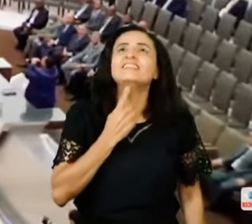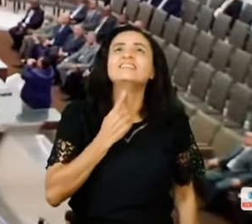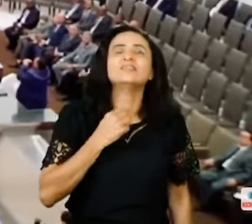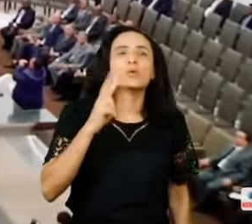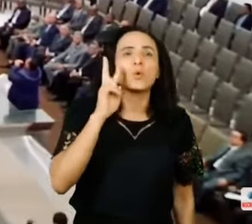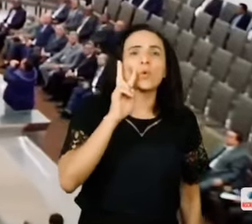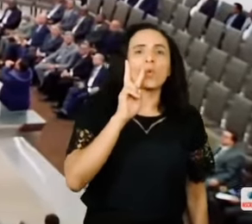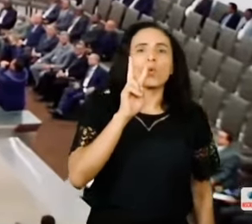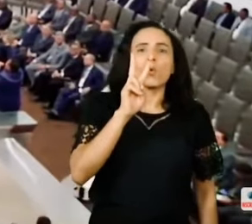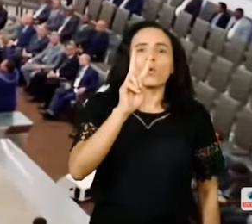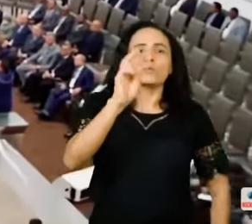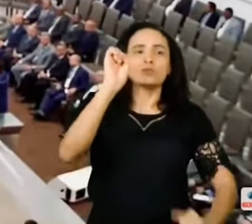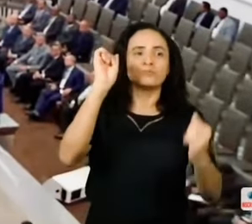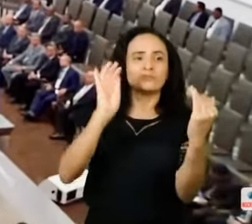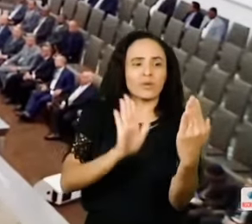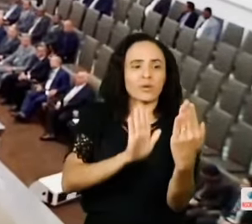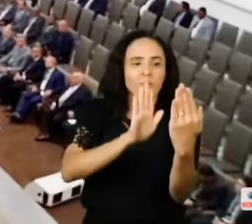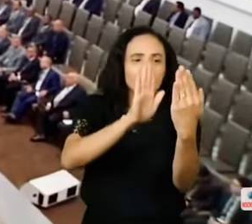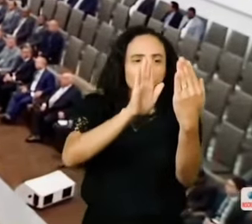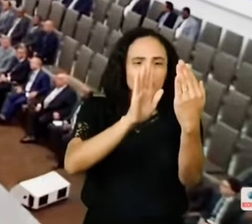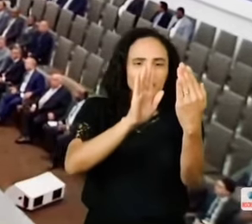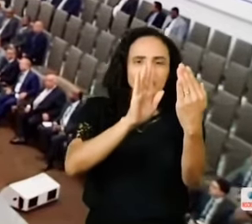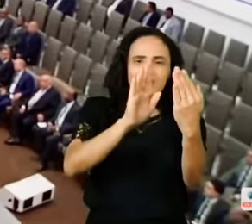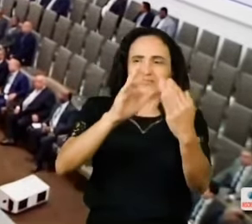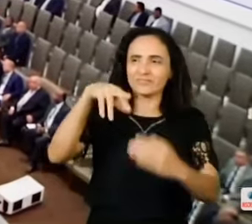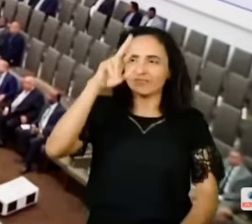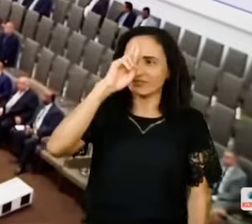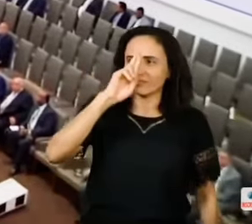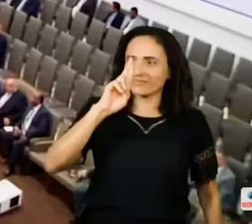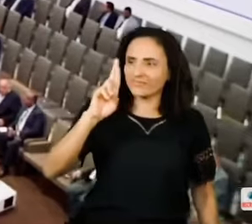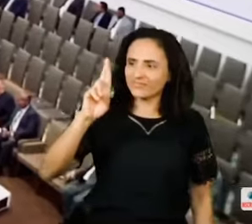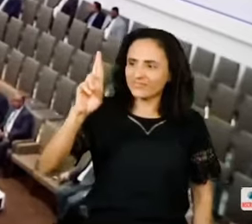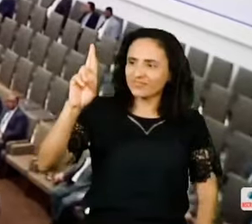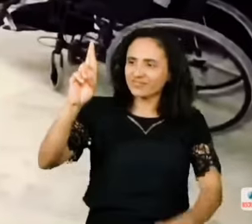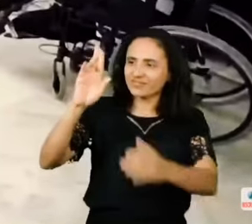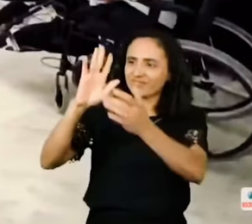ver a face do Senhor Jesus.